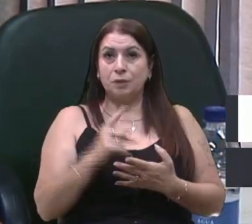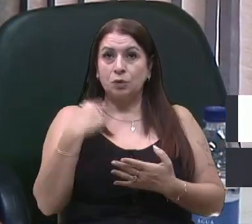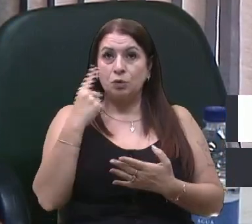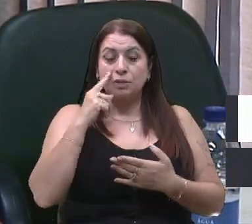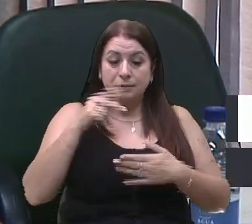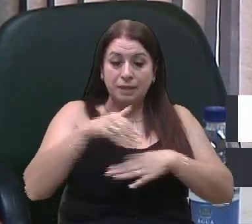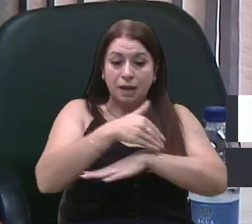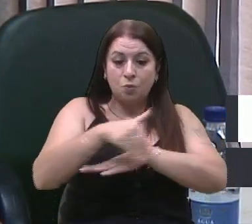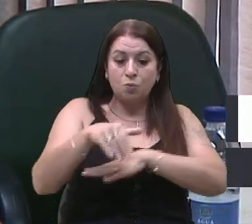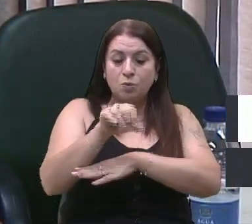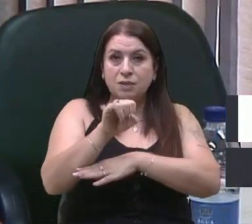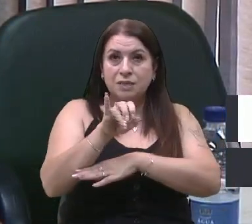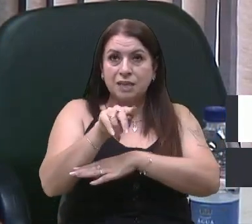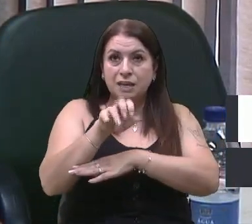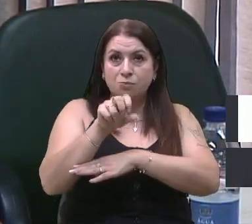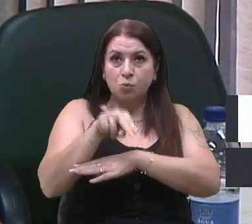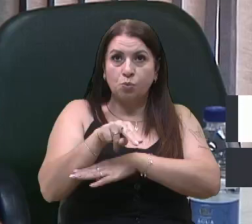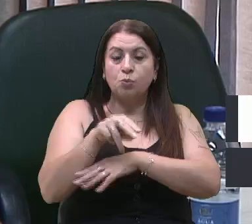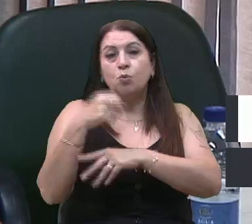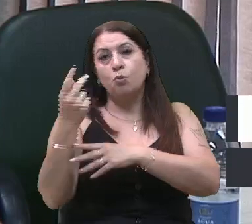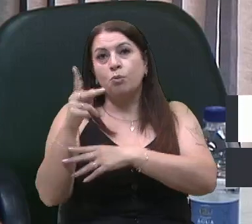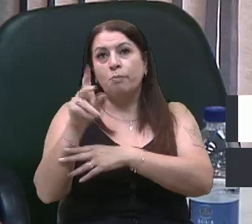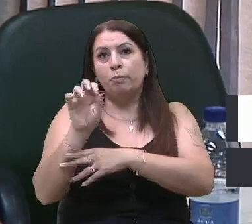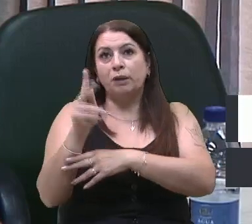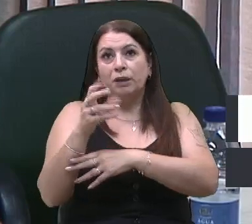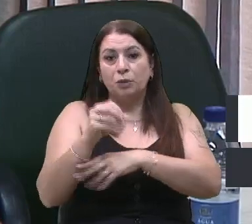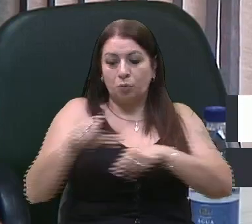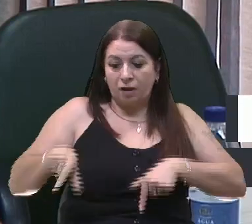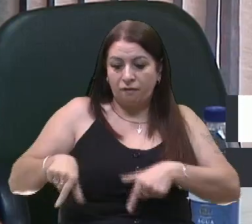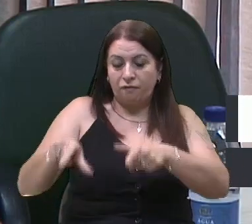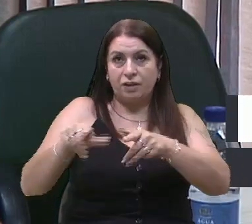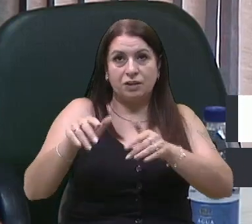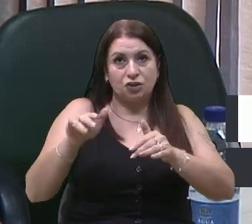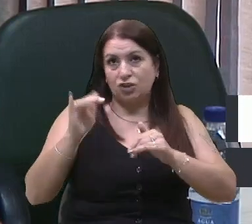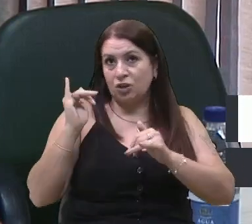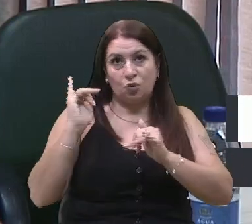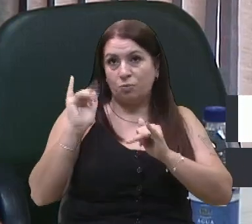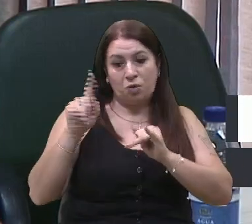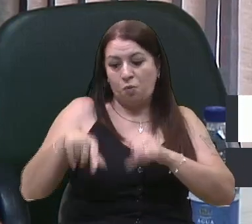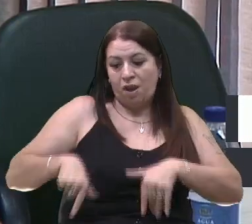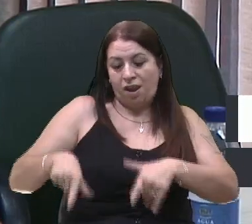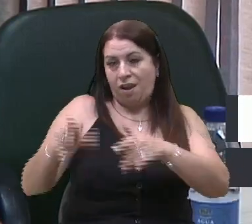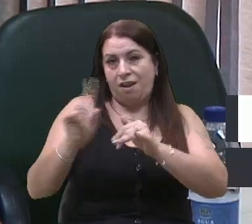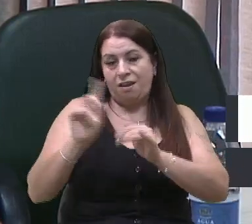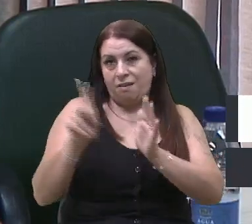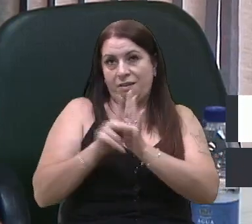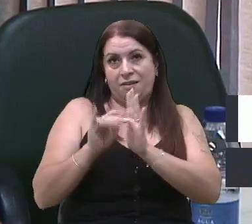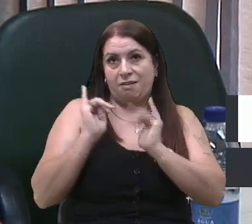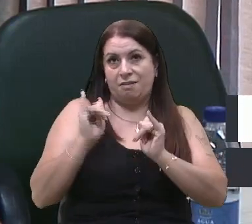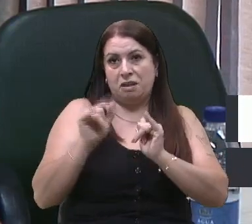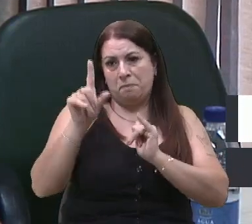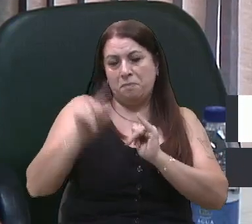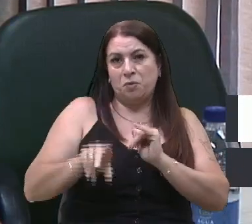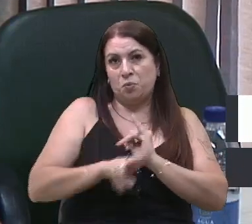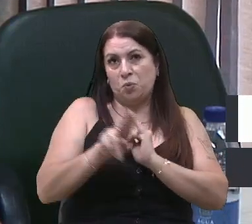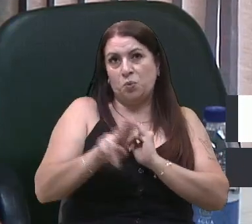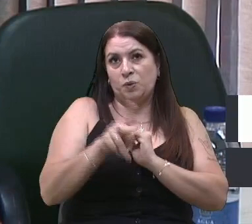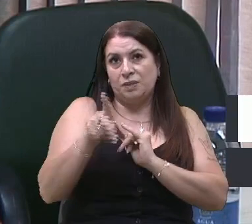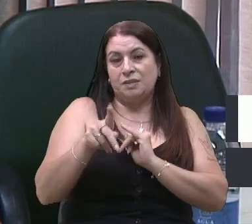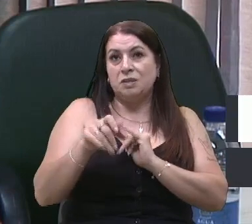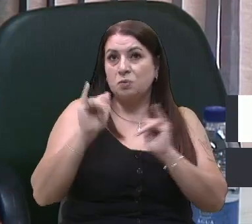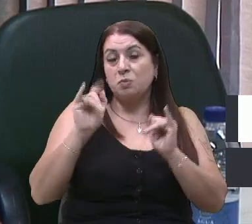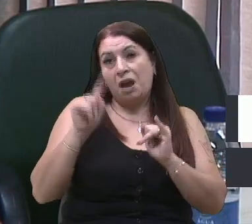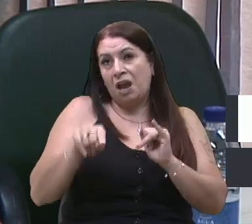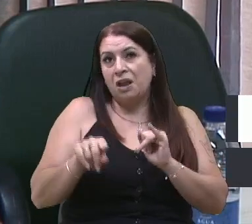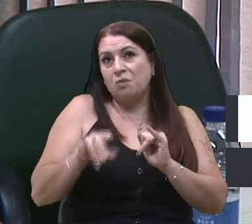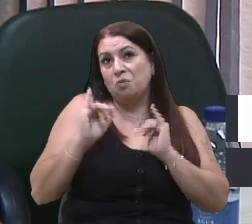Sinimbu ou a Pinheiro, a gente vai ver que a faixa de ônibus não é mais de ônibus. Acho que quem menos usa hoje a faixa de ônibus são os